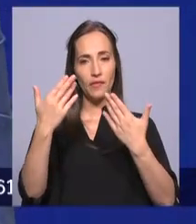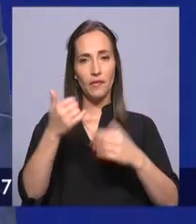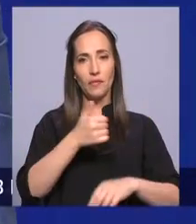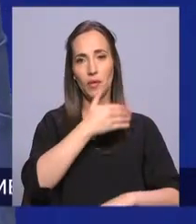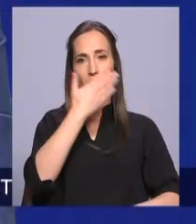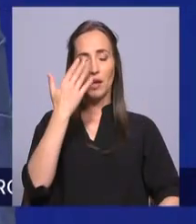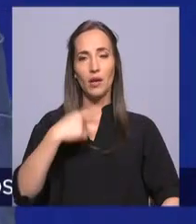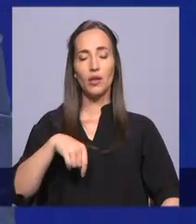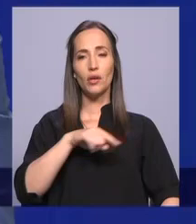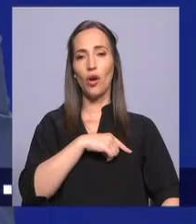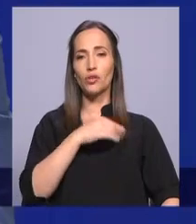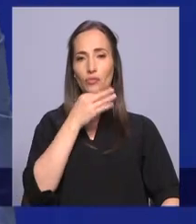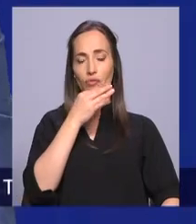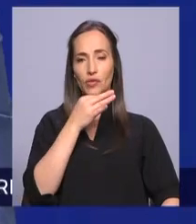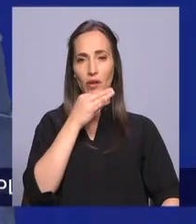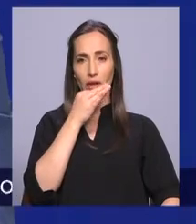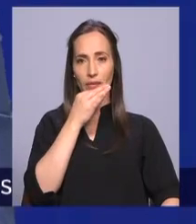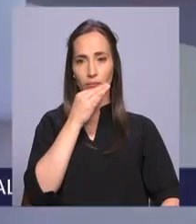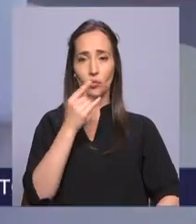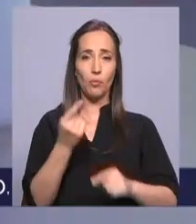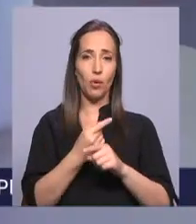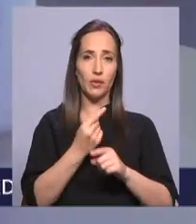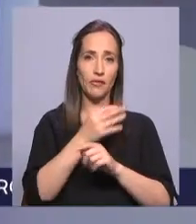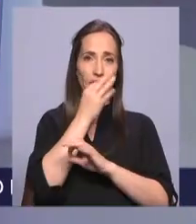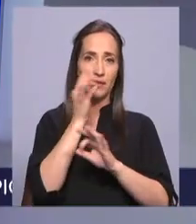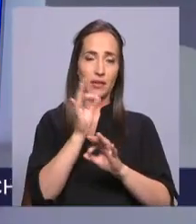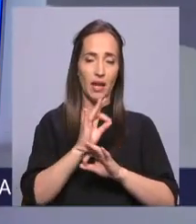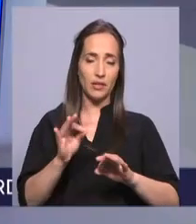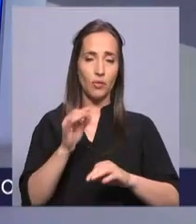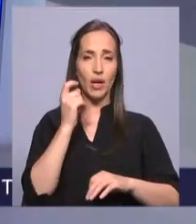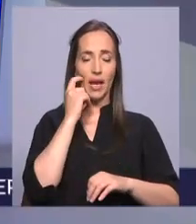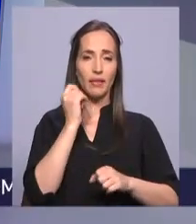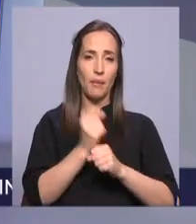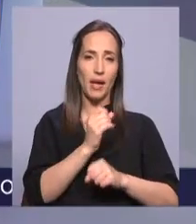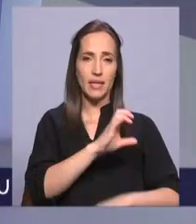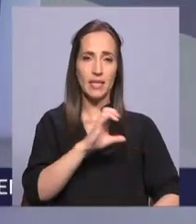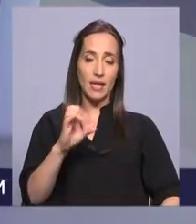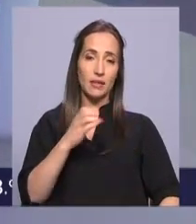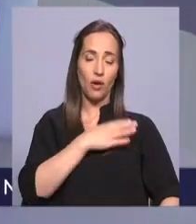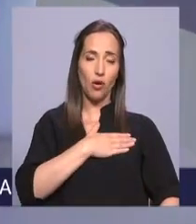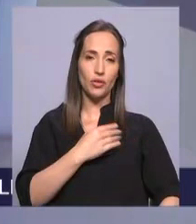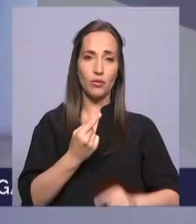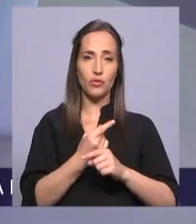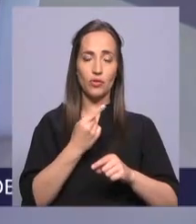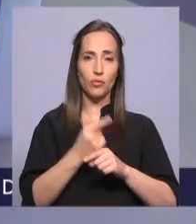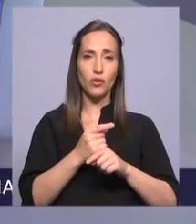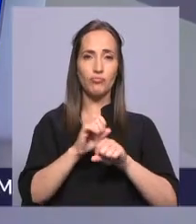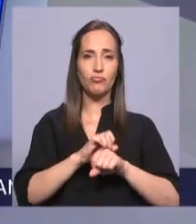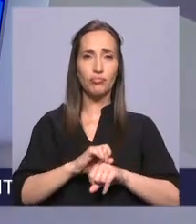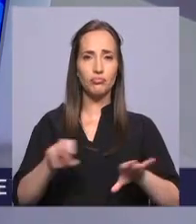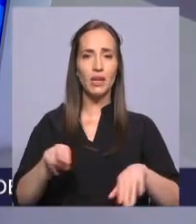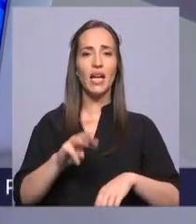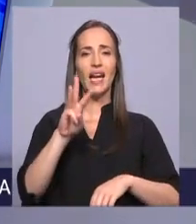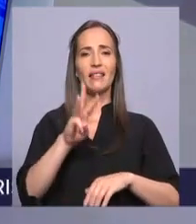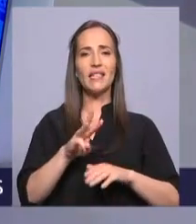vamos falar aqui de algo que é, acho absolutamente extraordinário para os cientistas, não é? Para quem gosta, obviamente, destas coisas, que é a divulgação desta terceira base de dados do